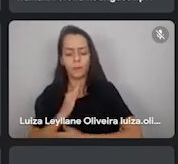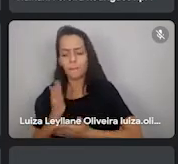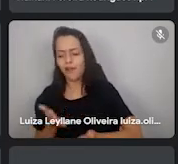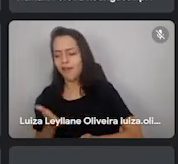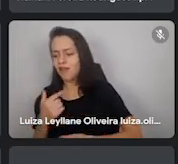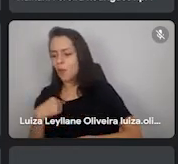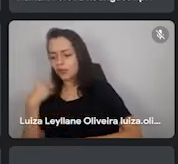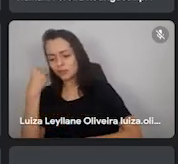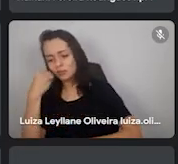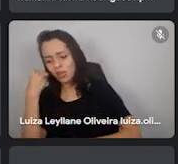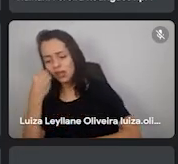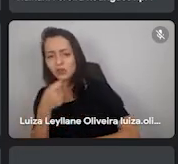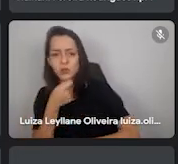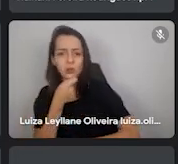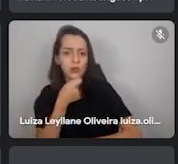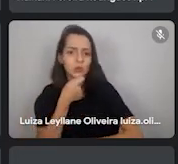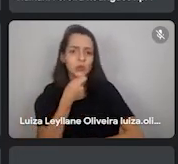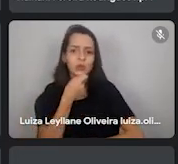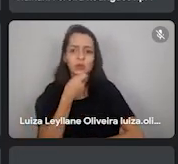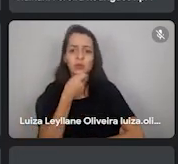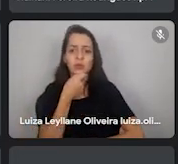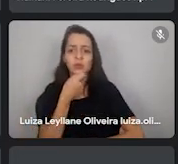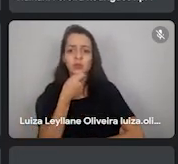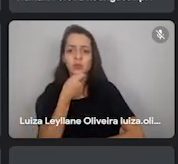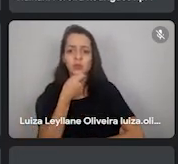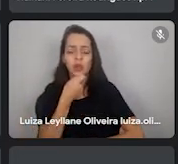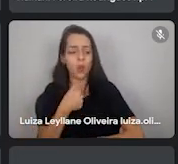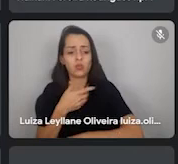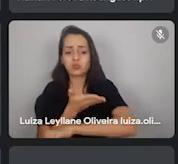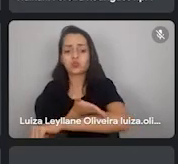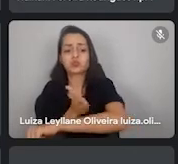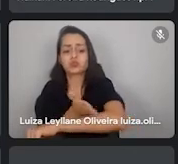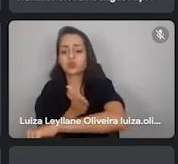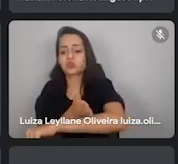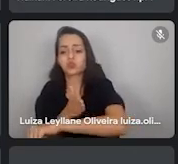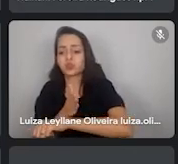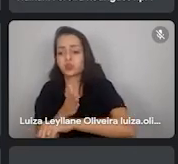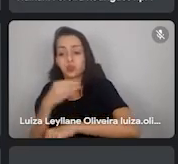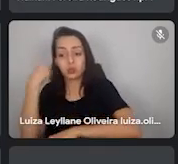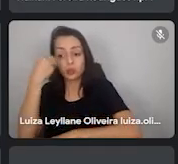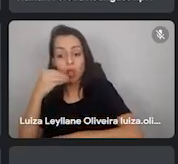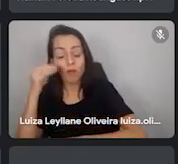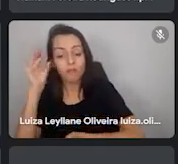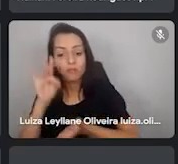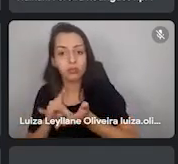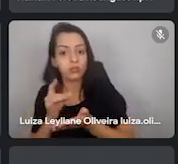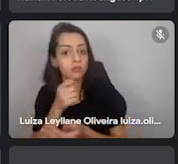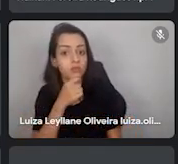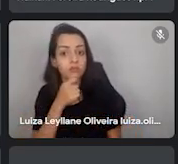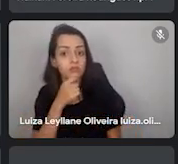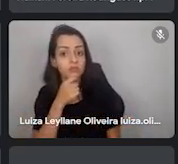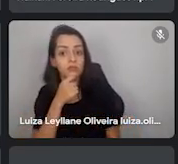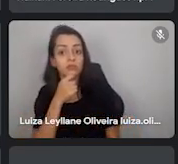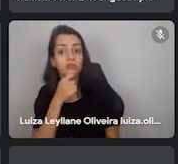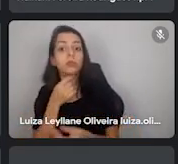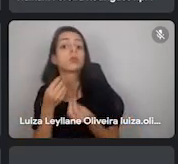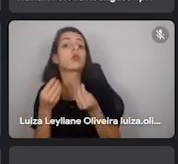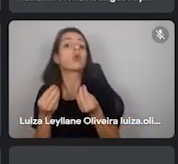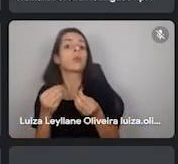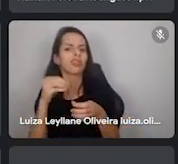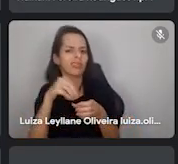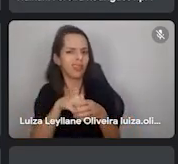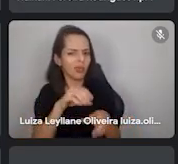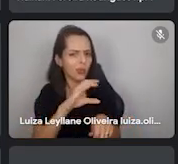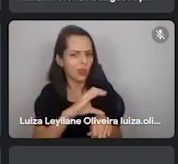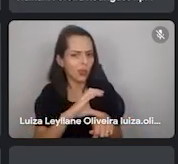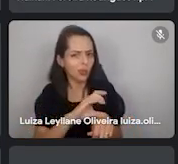experiência nenhuma prática. Você vai pegar a experiência prática onde? Lá na